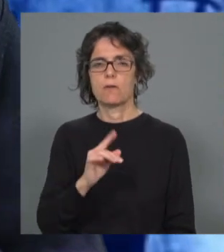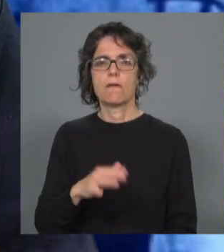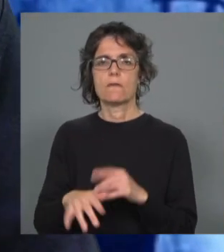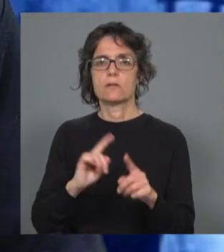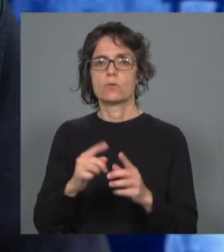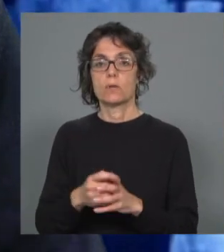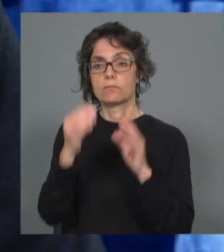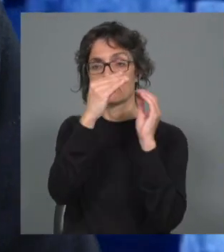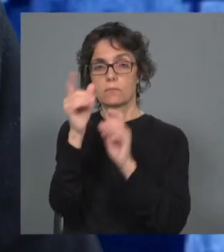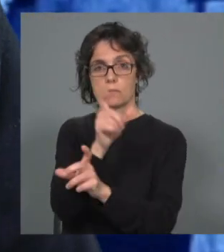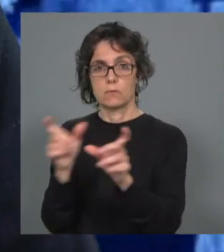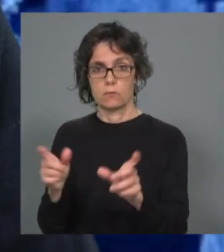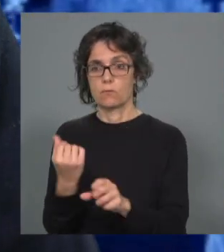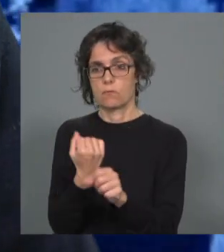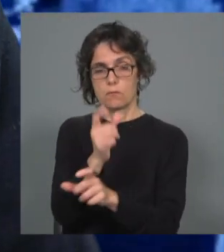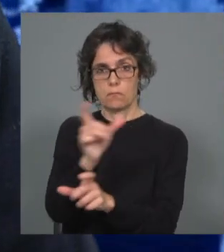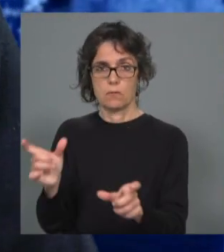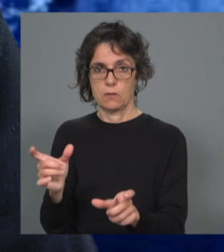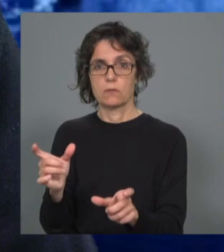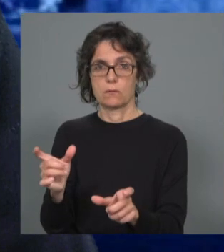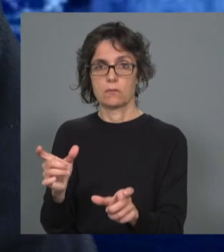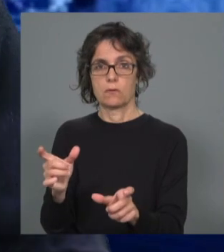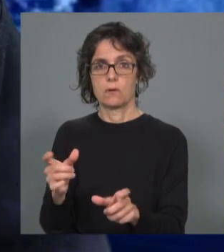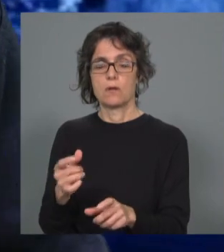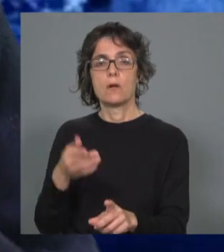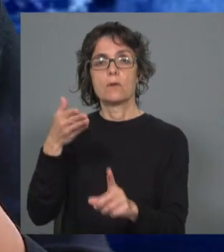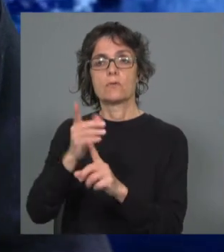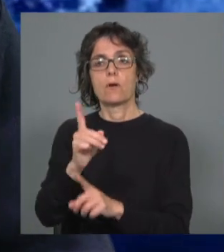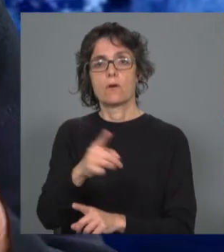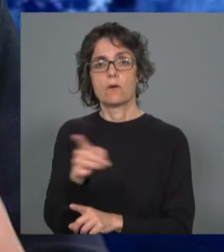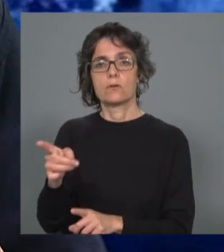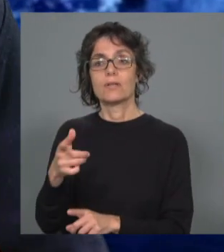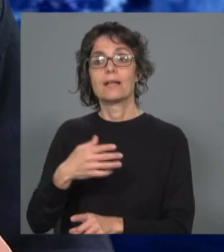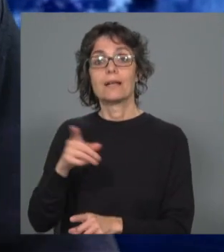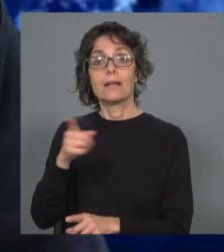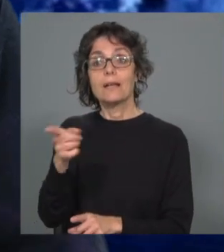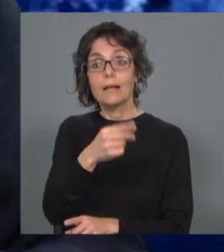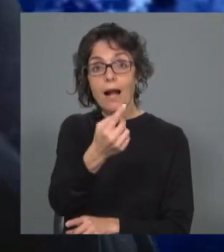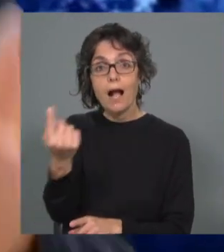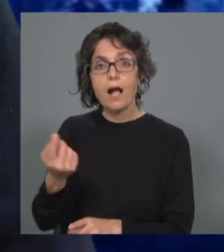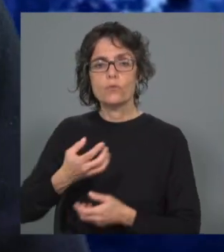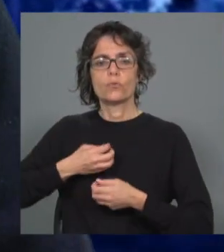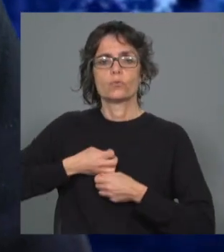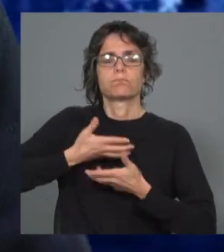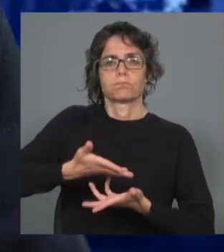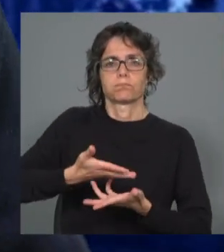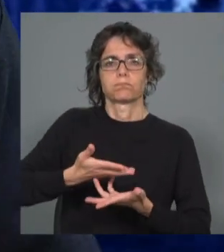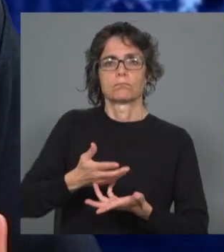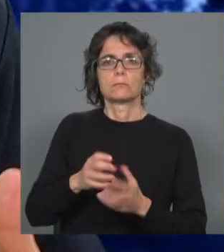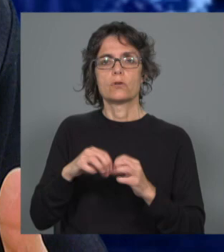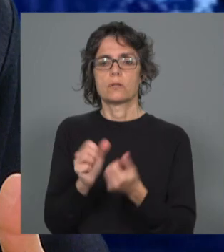pessoas, trabalhadores, que se disponham a colocar ao serviço da transformação da